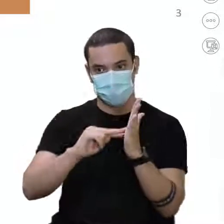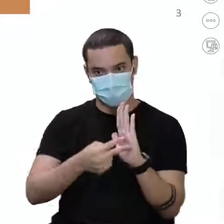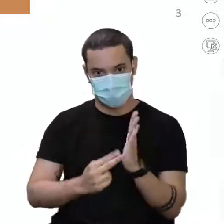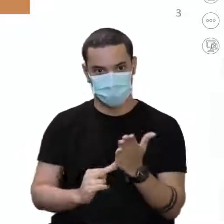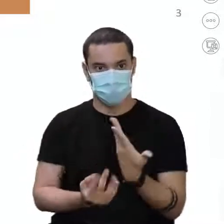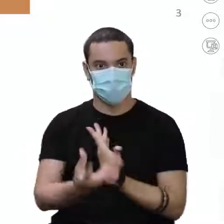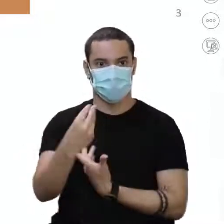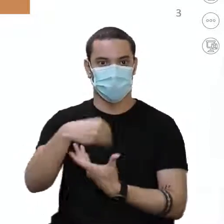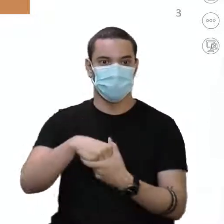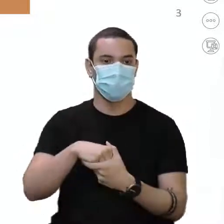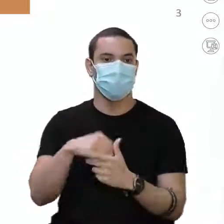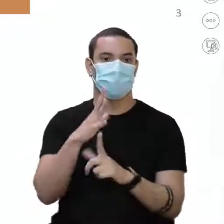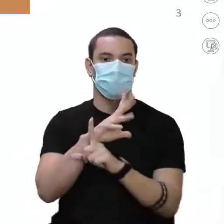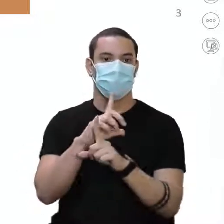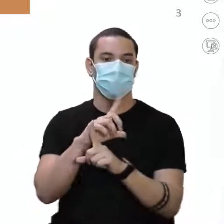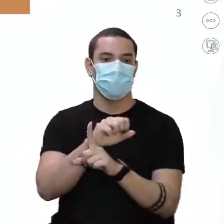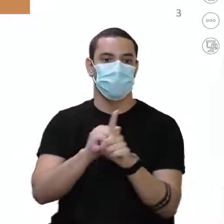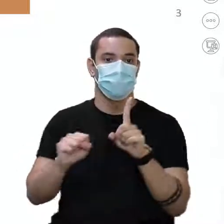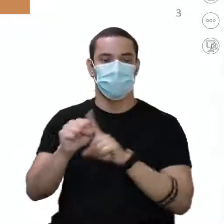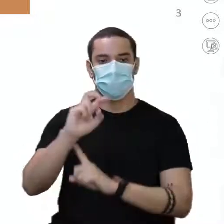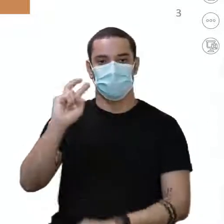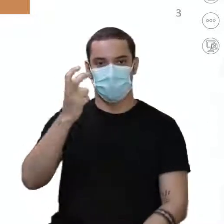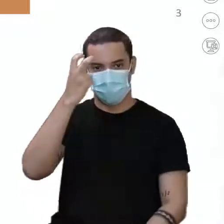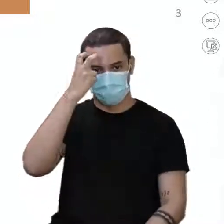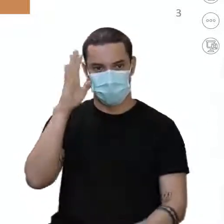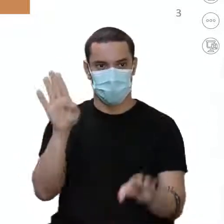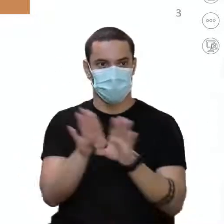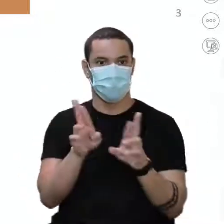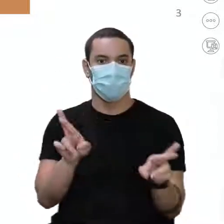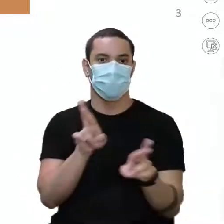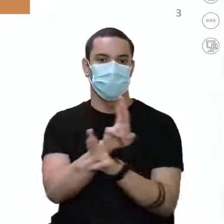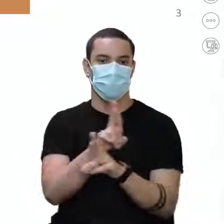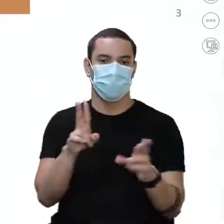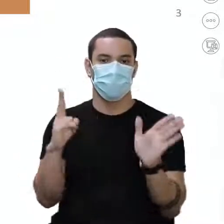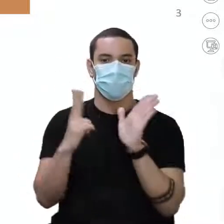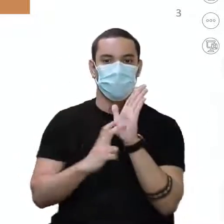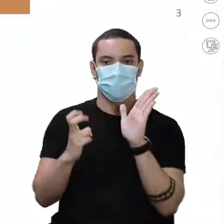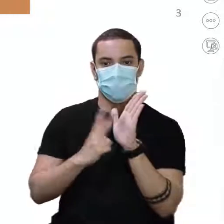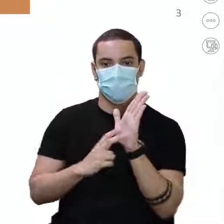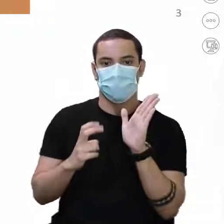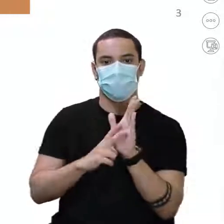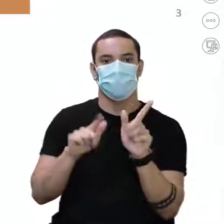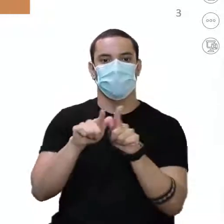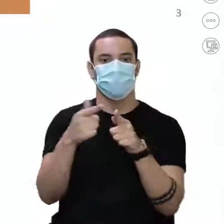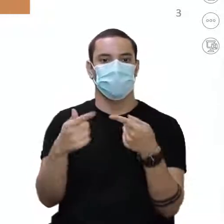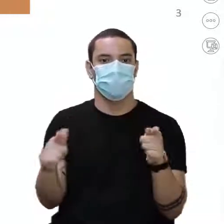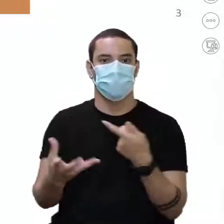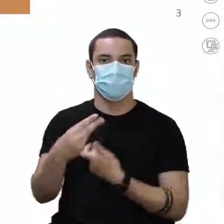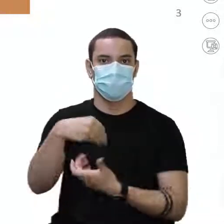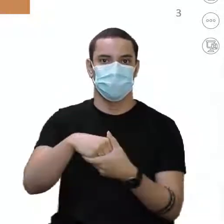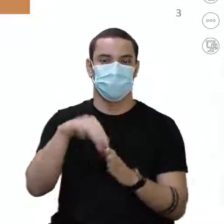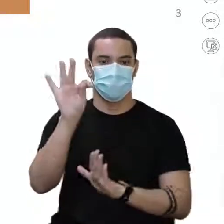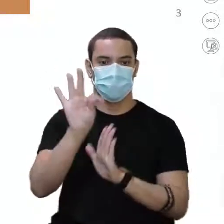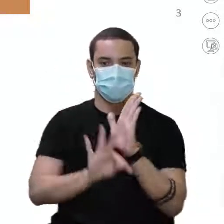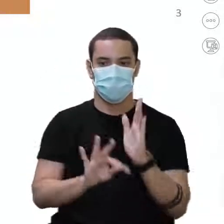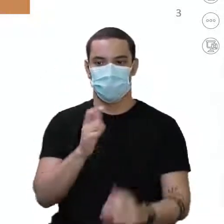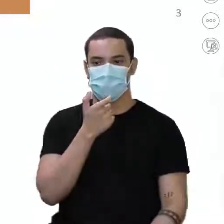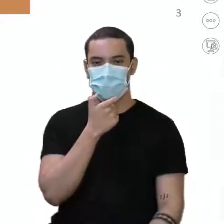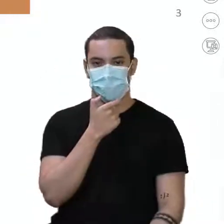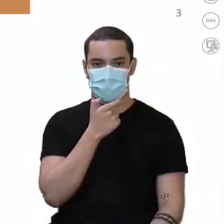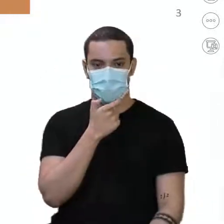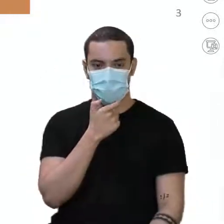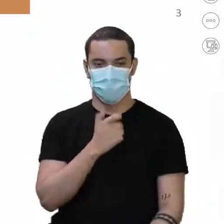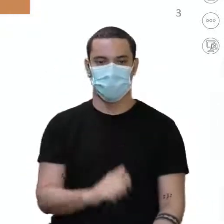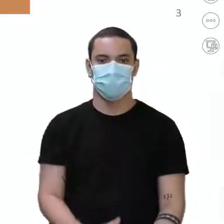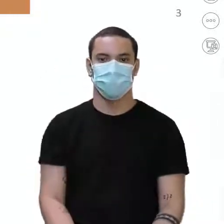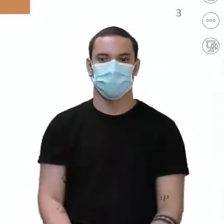âmbito sociocultural, assim como associar vocabulários e expressões gramaticais de um texto em